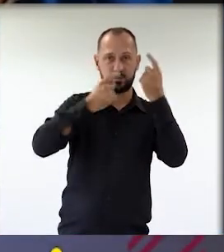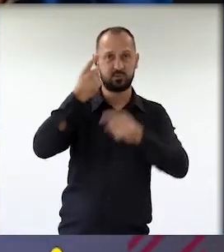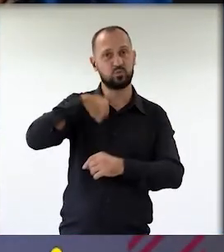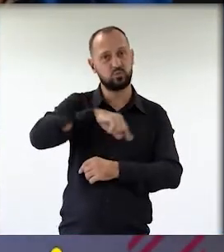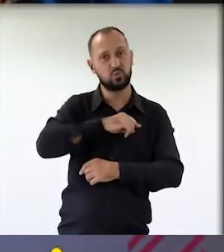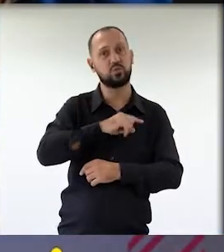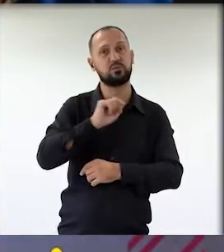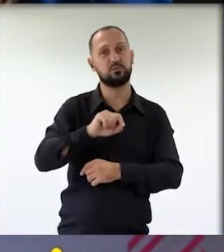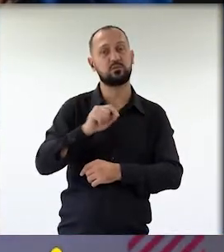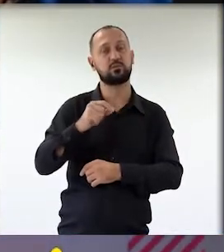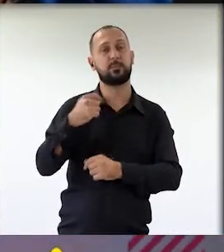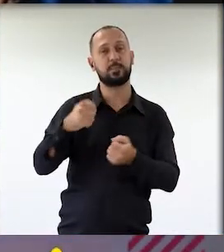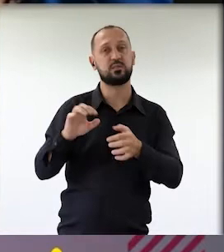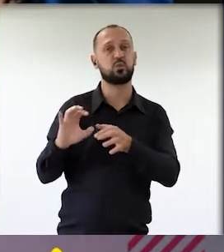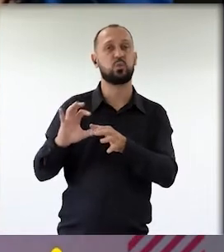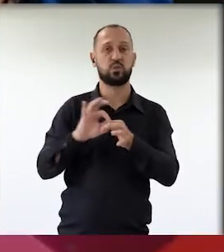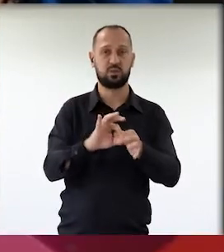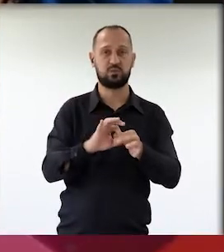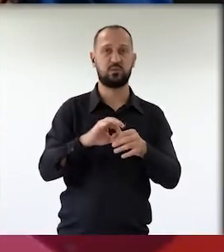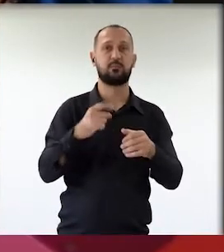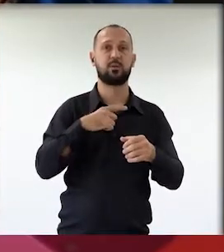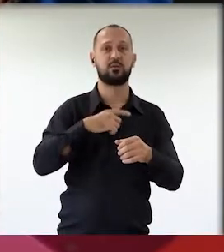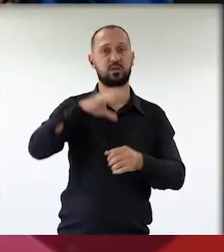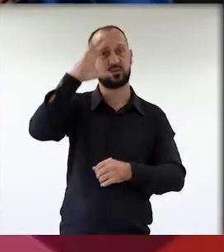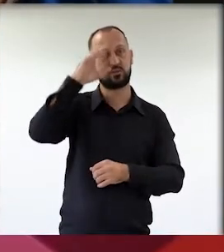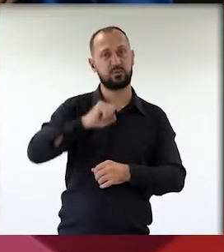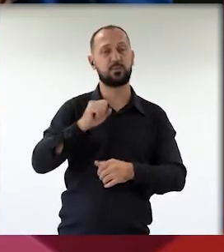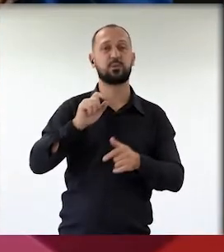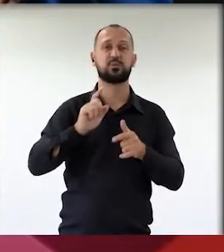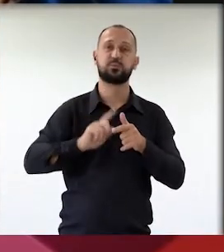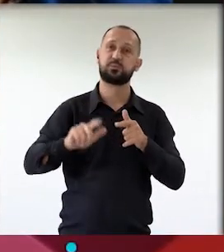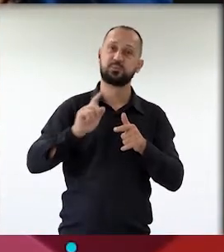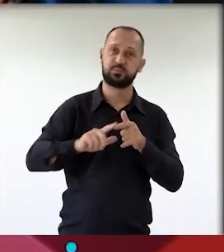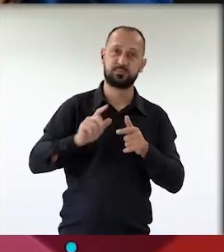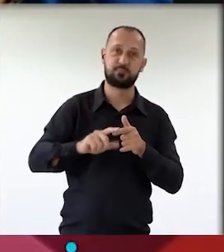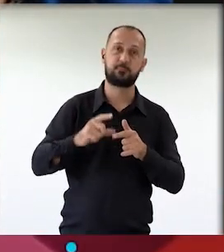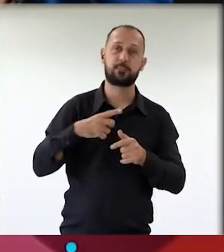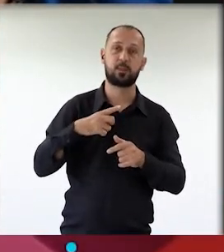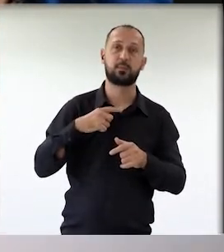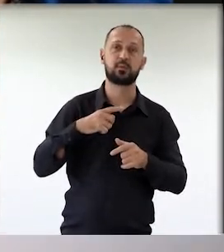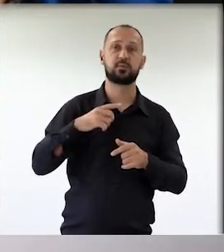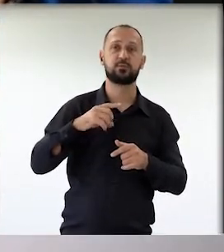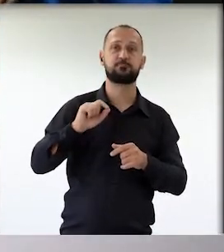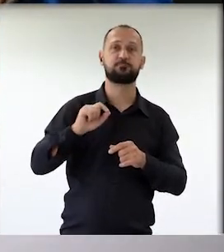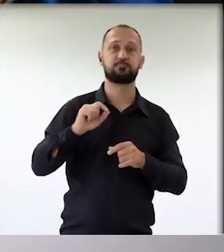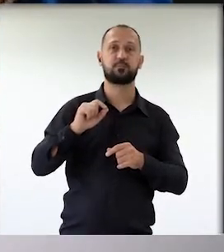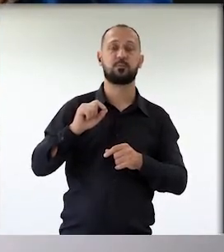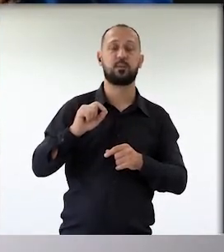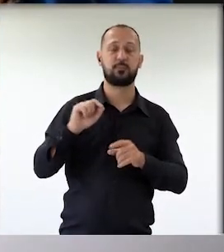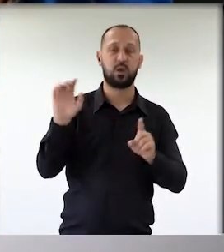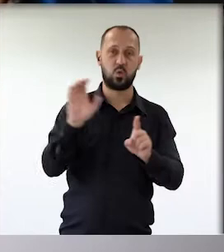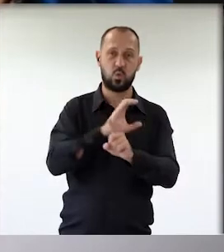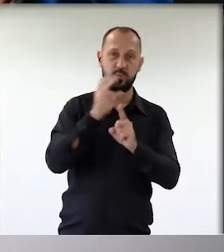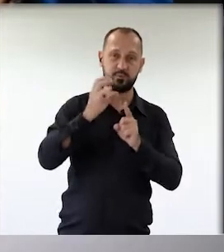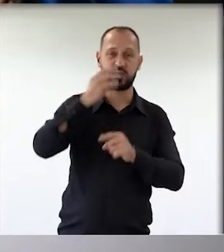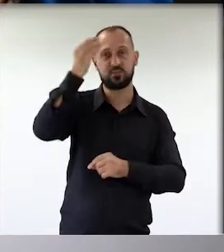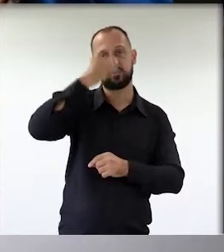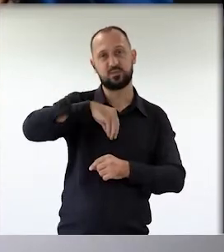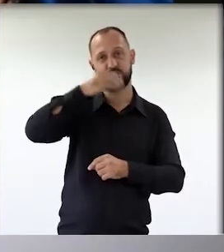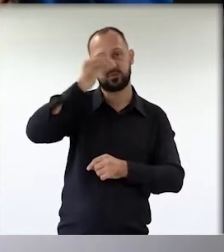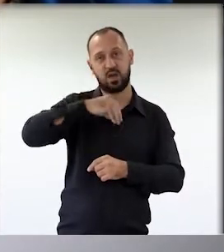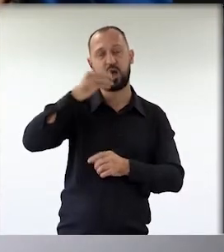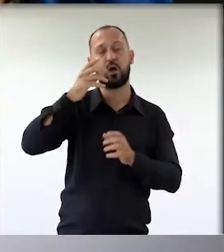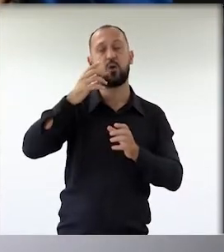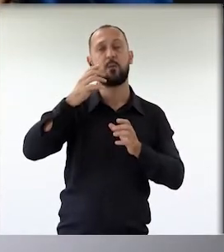realmente uma preocupação de todos. Nós precisamos aí nos unir para buscar soluções para esse problema, para levar soluções para essas